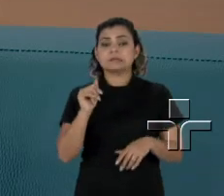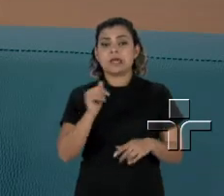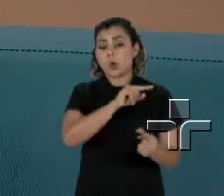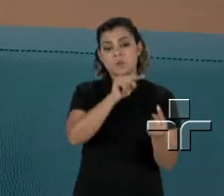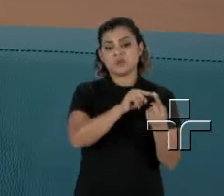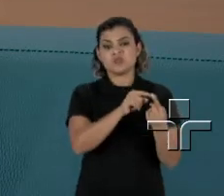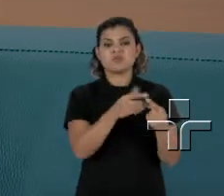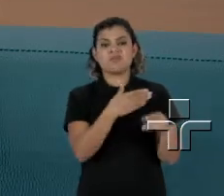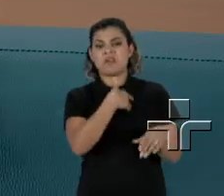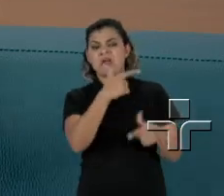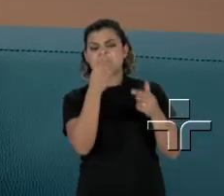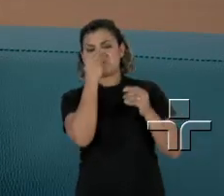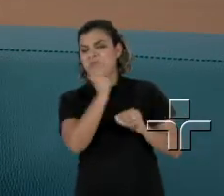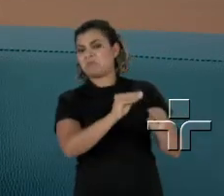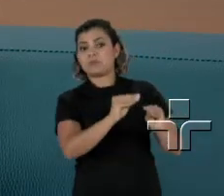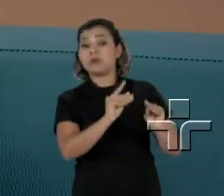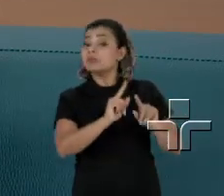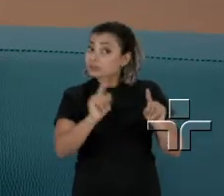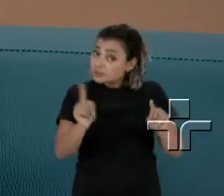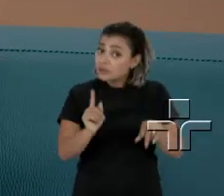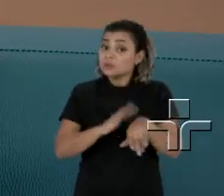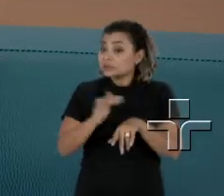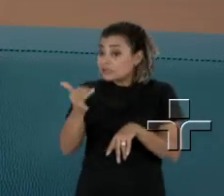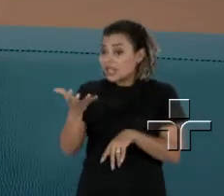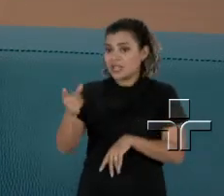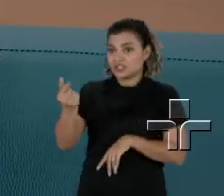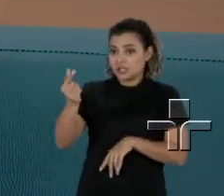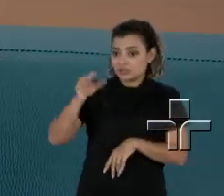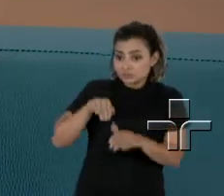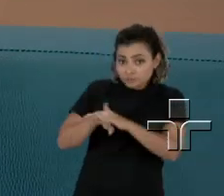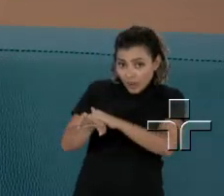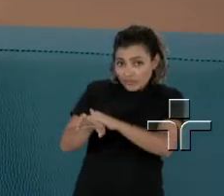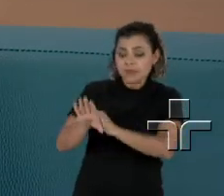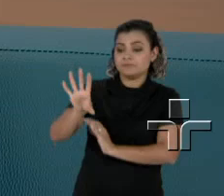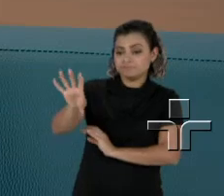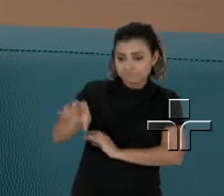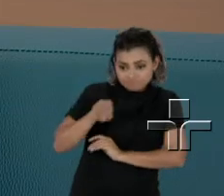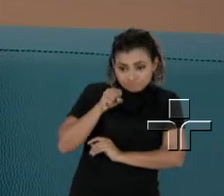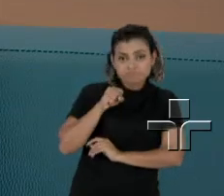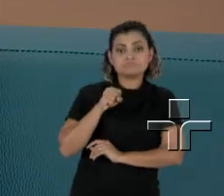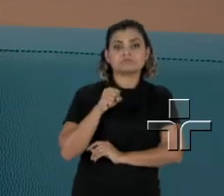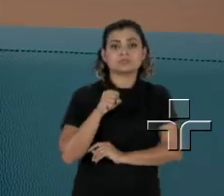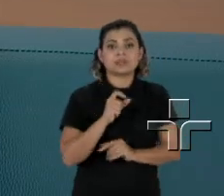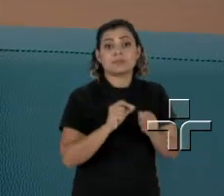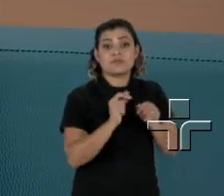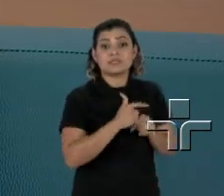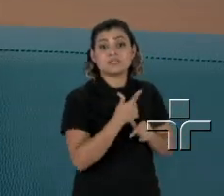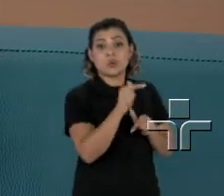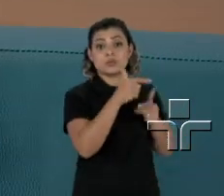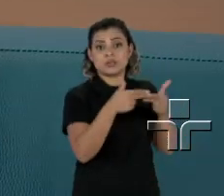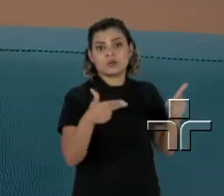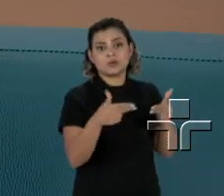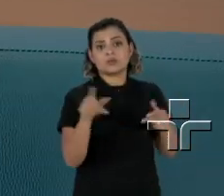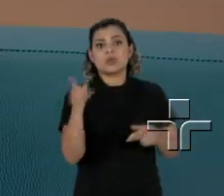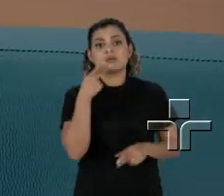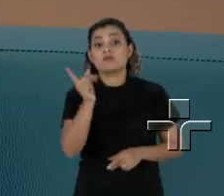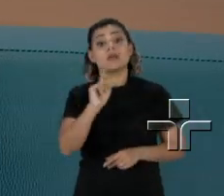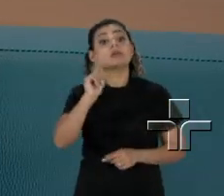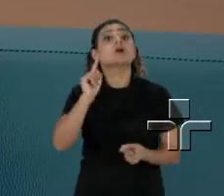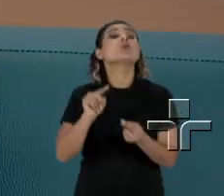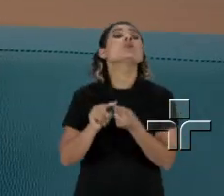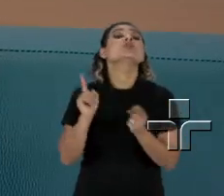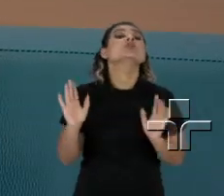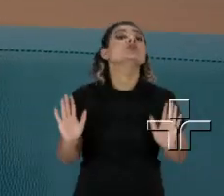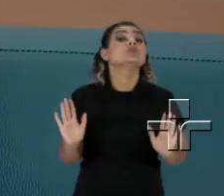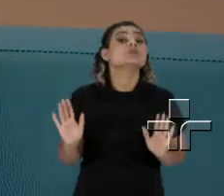objetivo mas aquele que está querendo pegar o dinheiro que tal a prova objetivo pra fazer outra coisa o outro vai falar e aquele